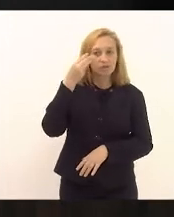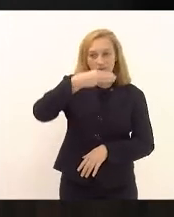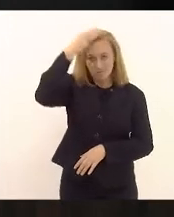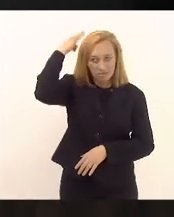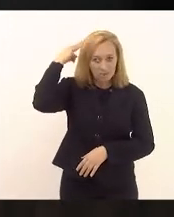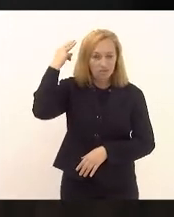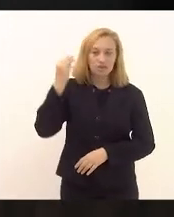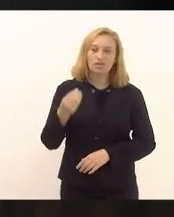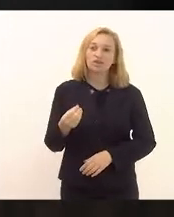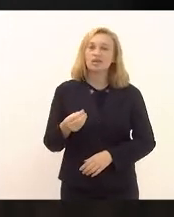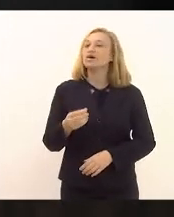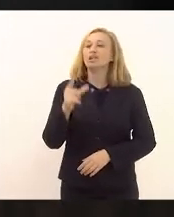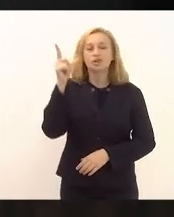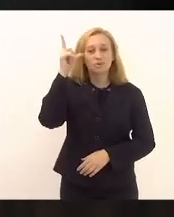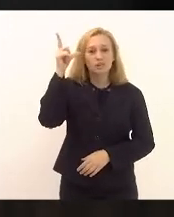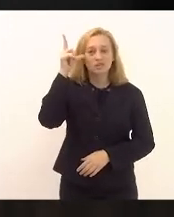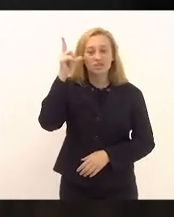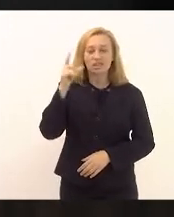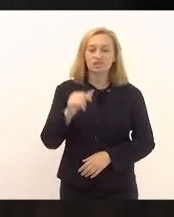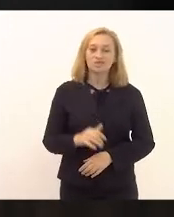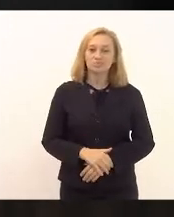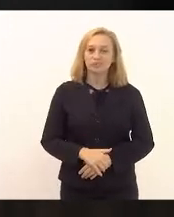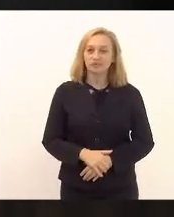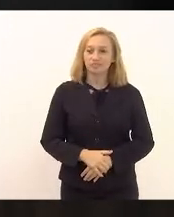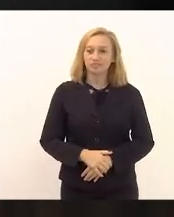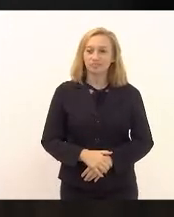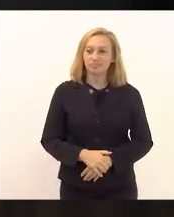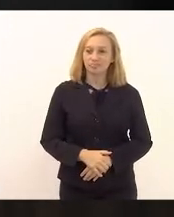Pacheco, Lucinha José...